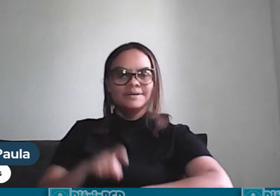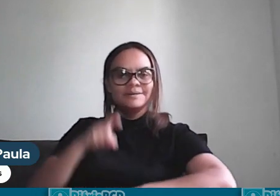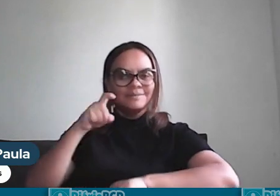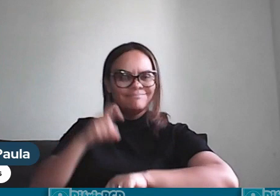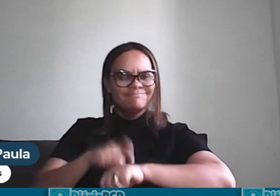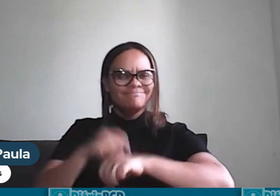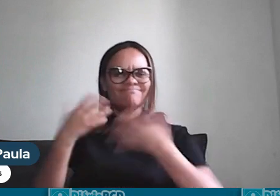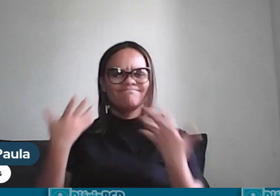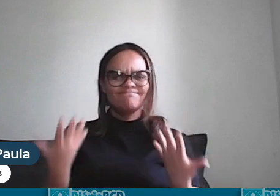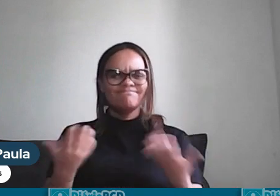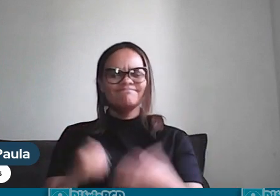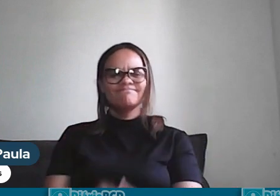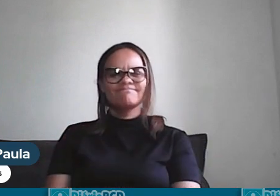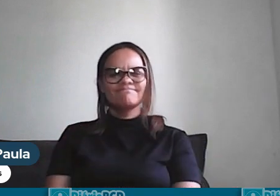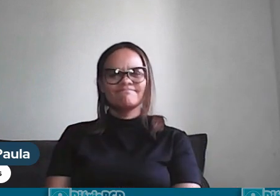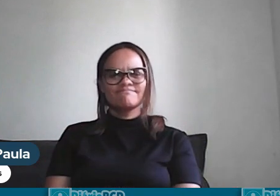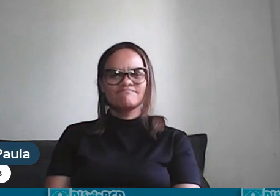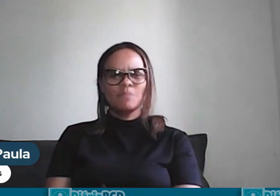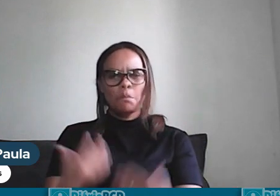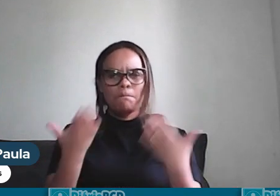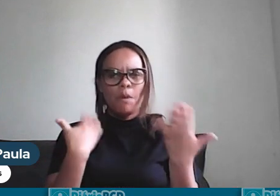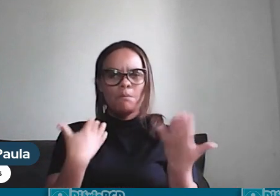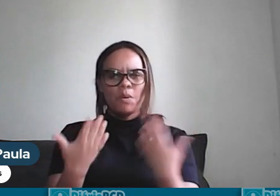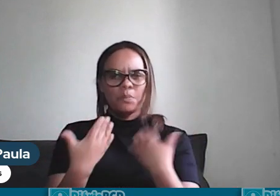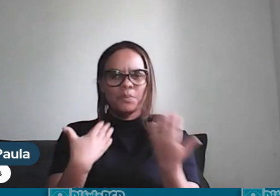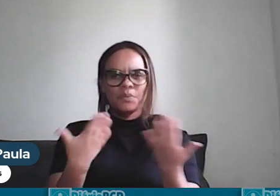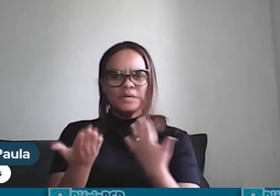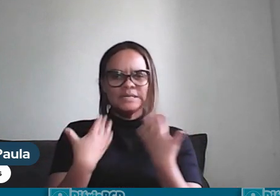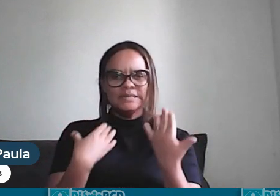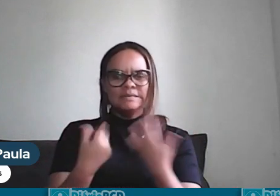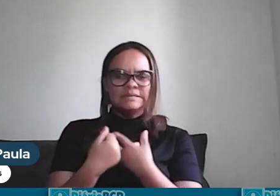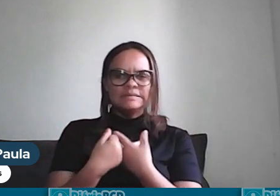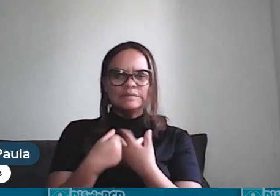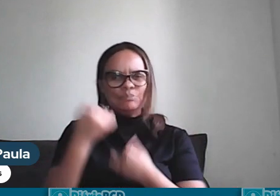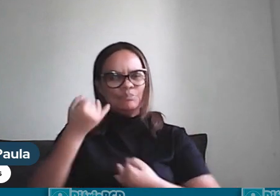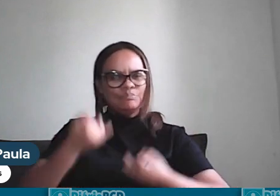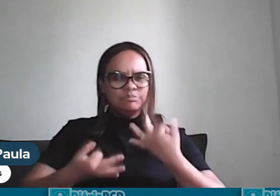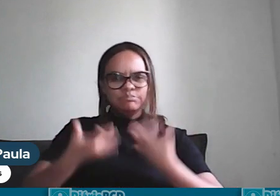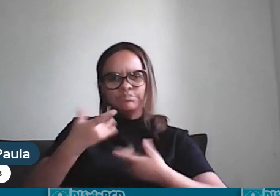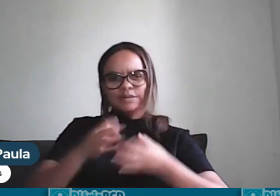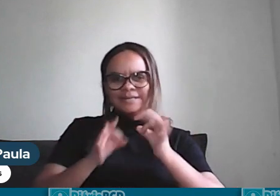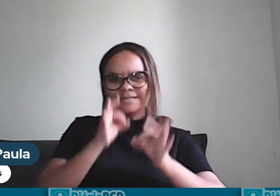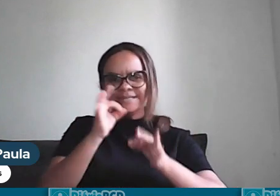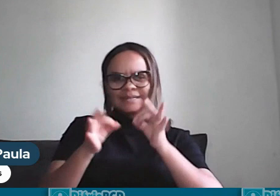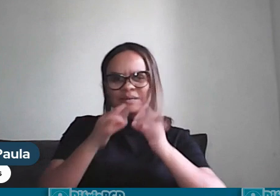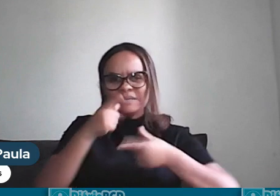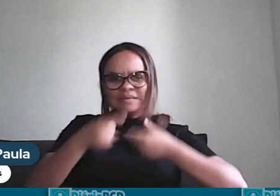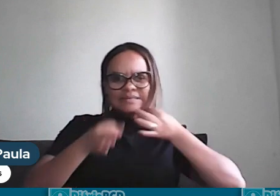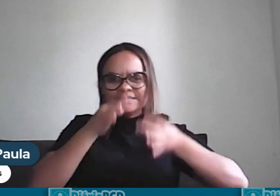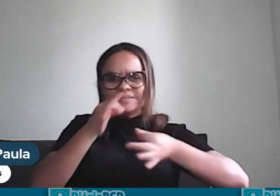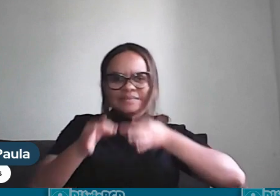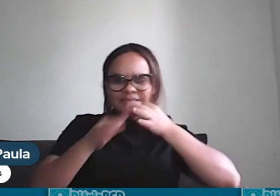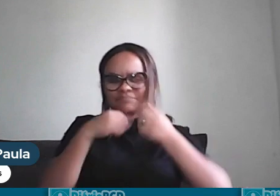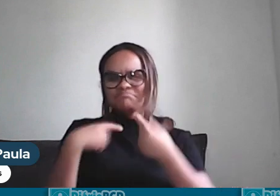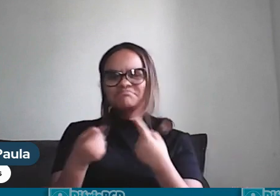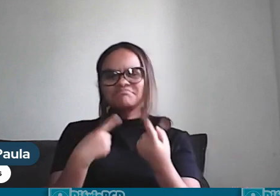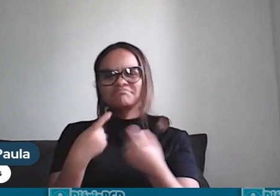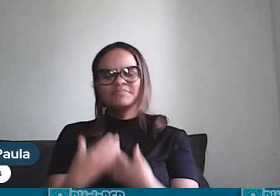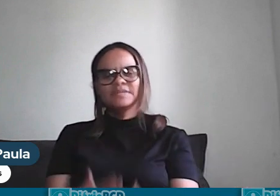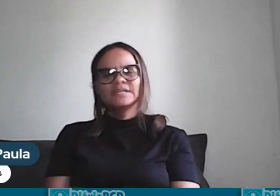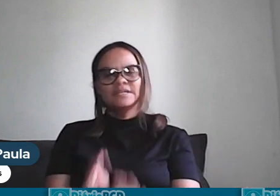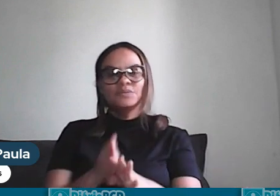de muita discussão, de muita polêmica, de muitos questionamentos após